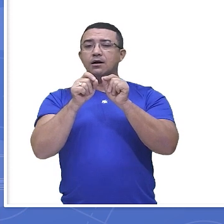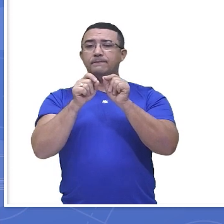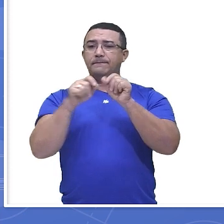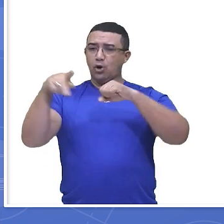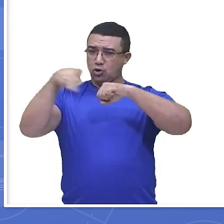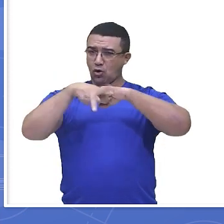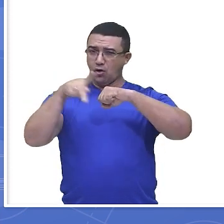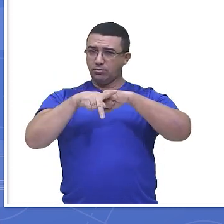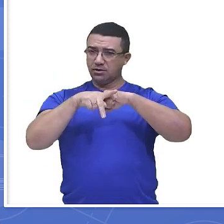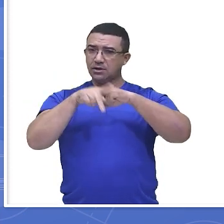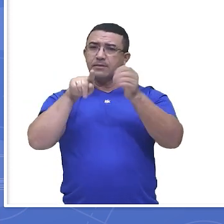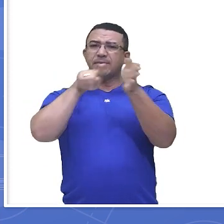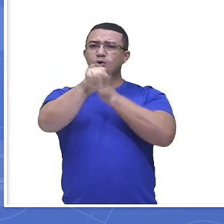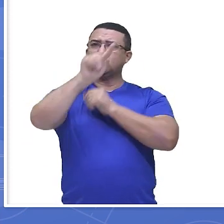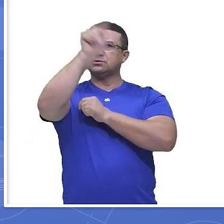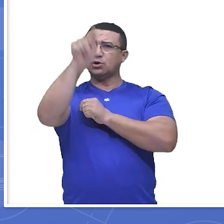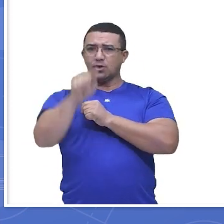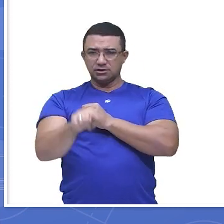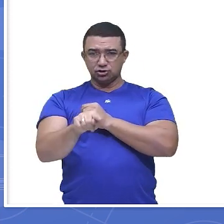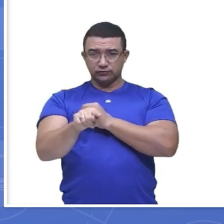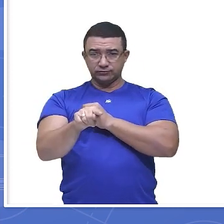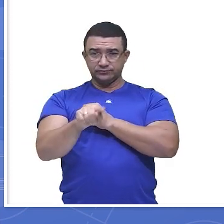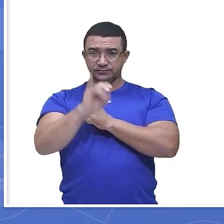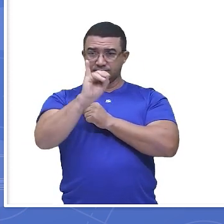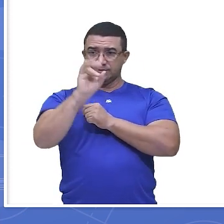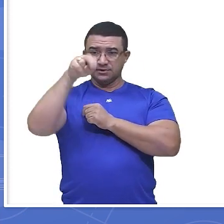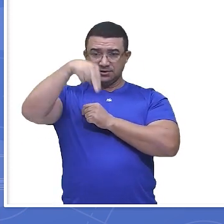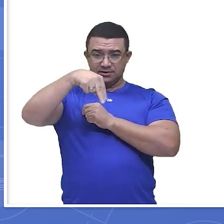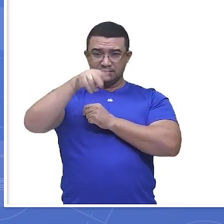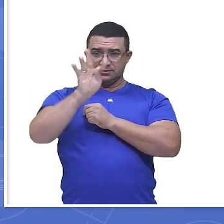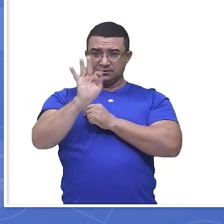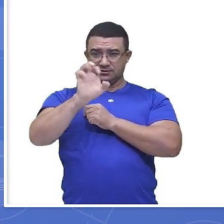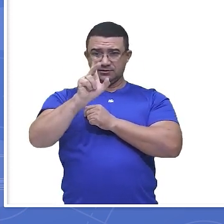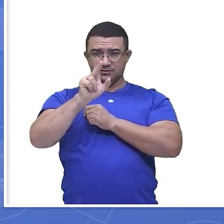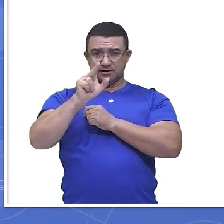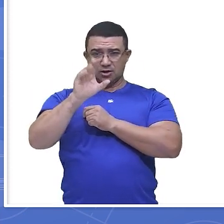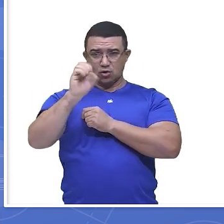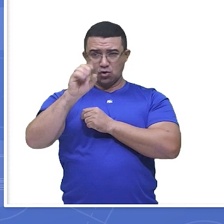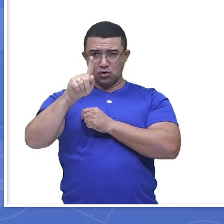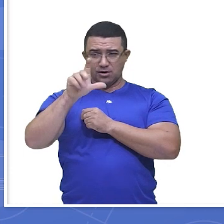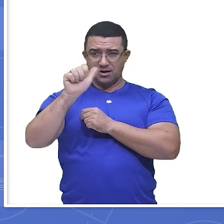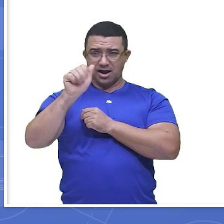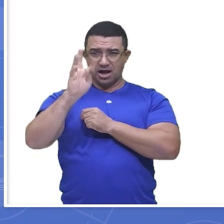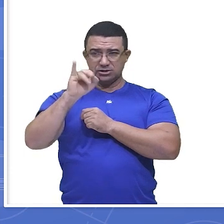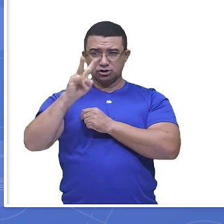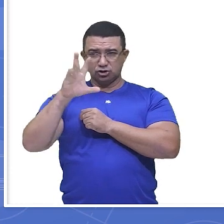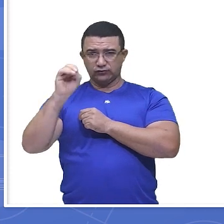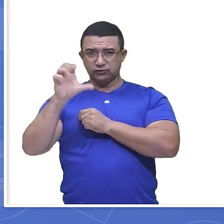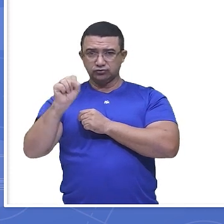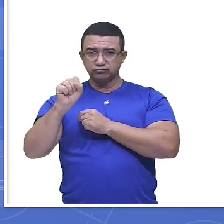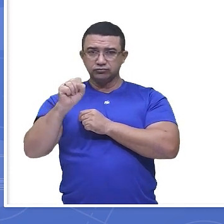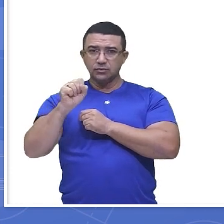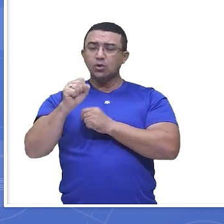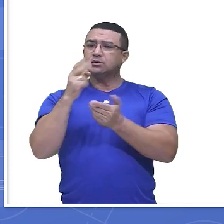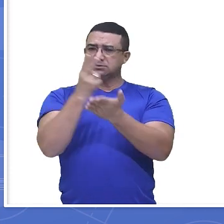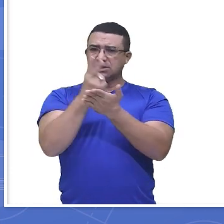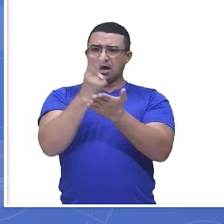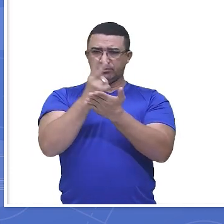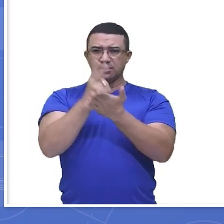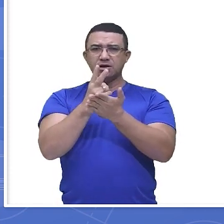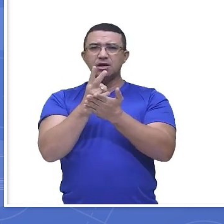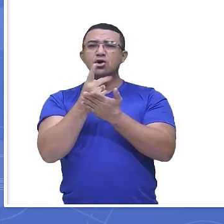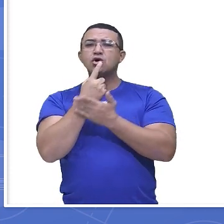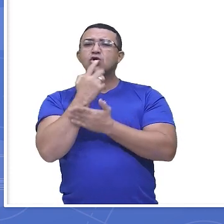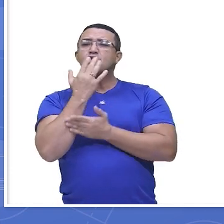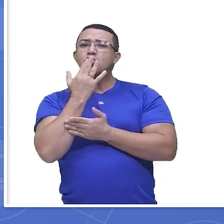interrogativos. Na língua espanhola, eles vão aparecer aqui, aliás, nessa aula, todos destacados, nessa cor rosa,